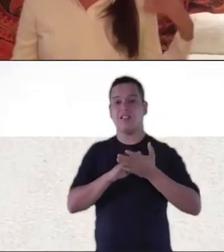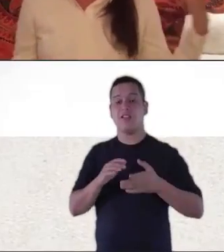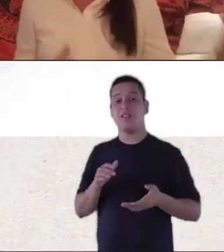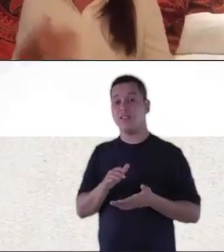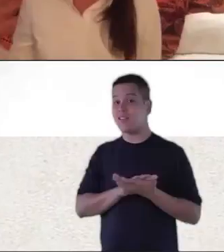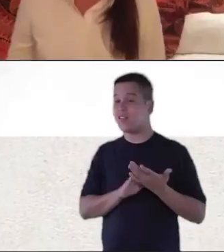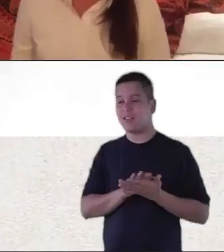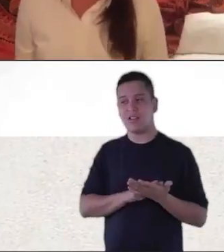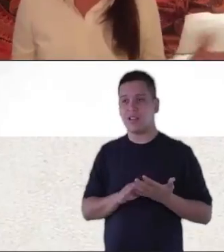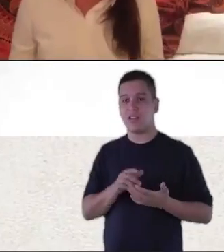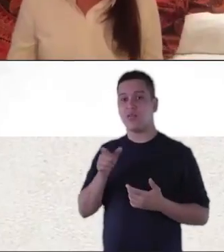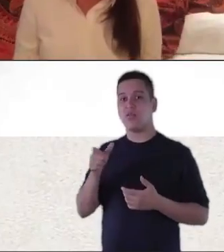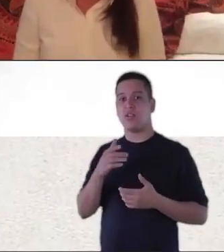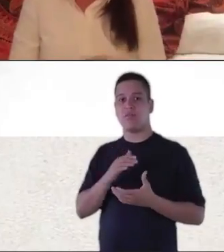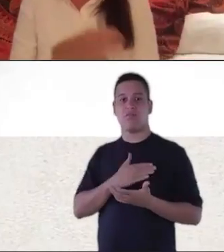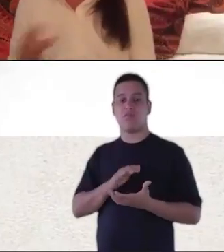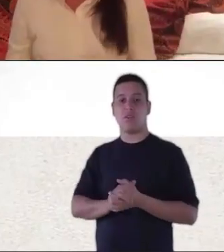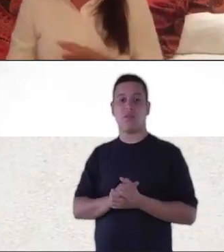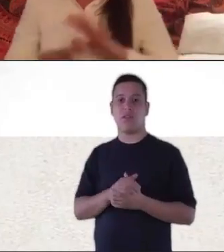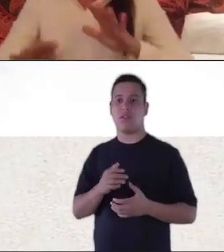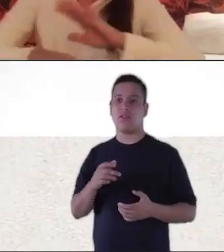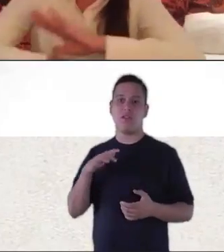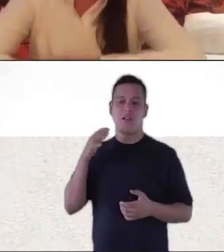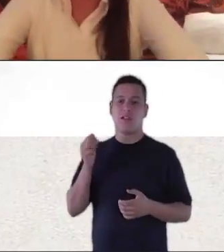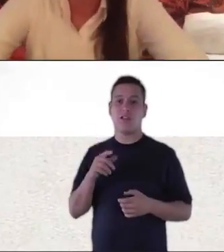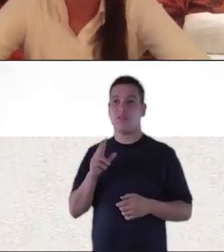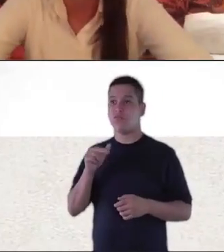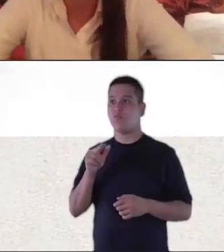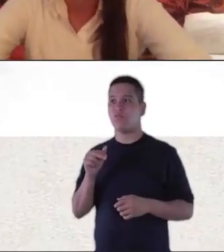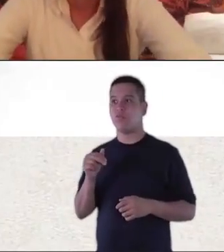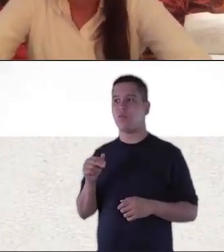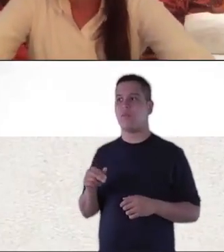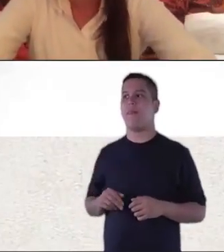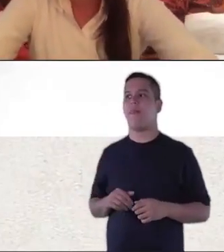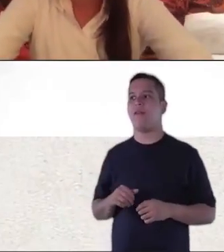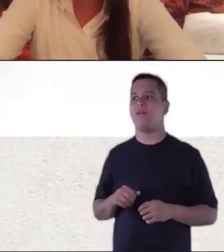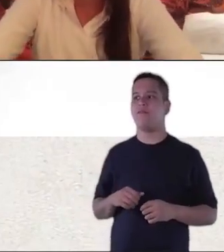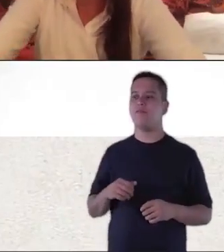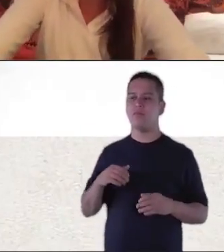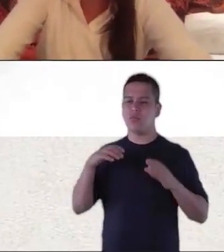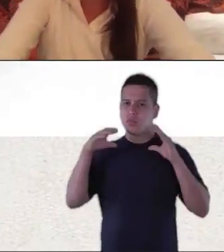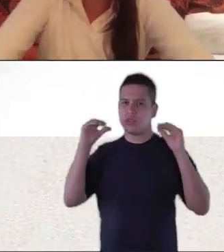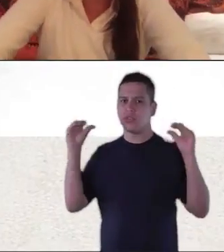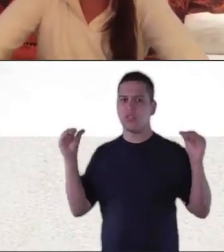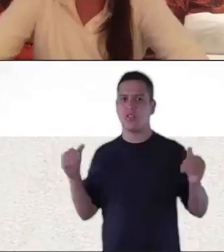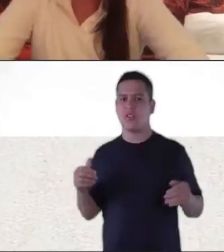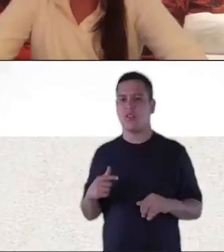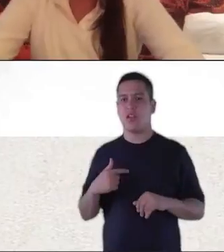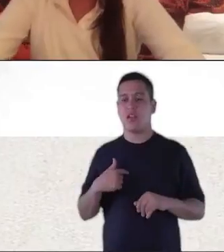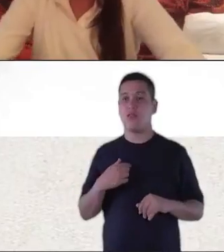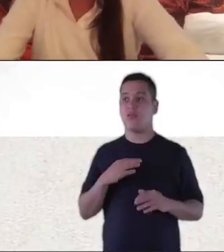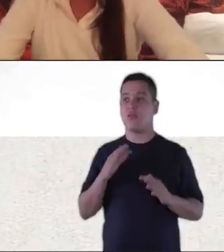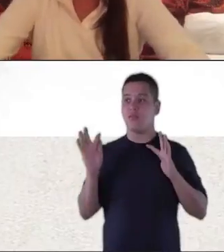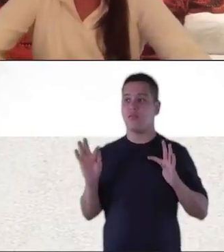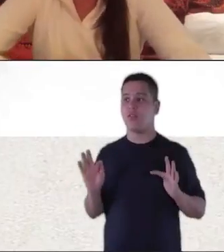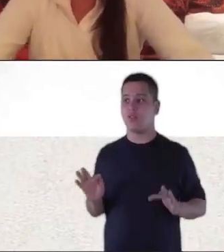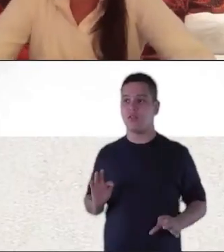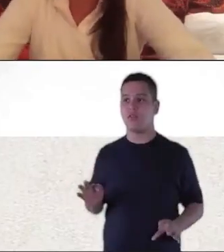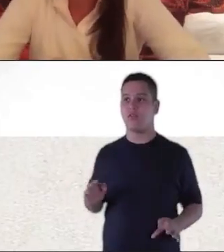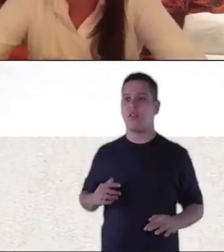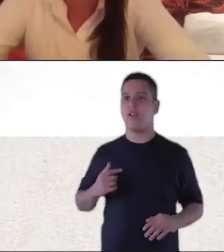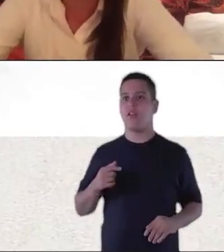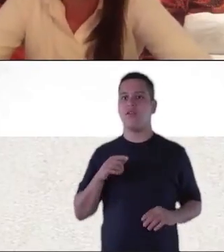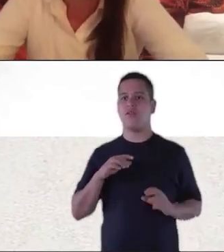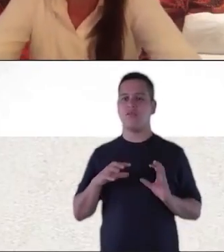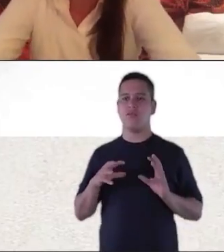O que o Tony vai achar disso ou não? Nunca me encheu, nunca nada. Assim, sou muito grata a isso, assim, de poder ser quem